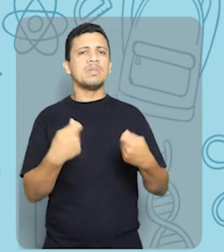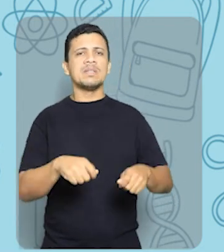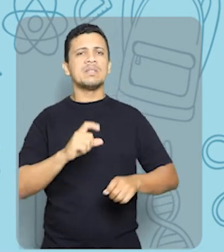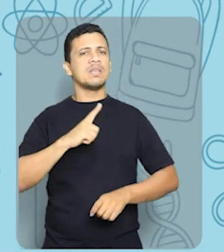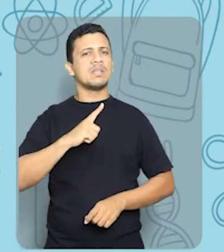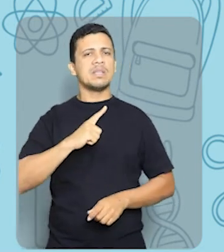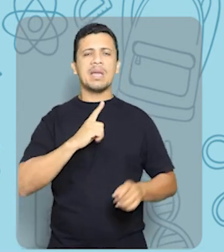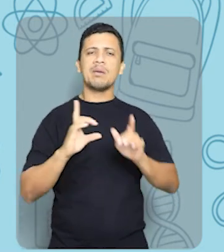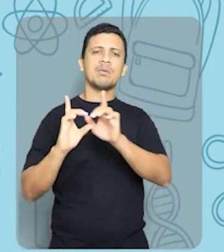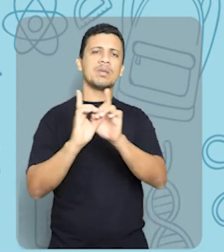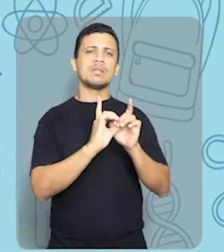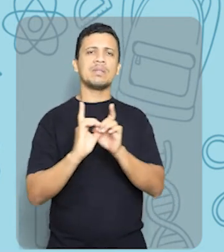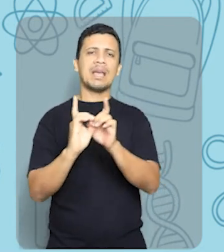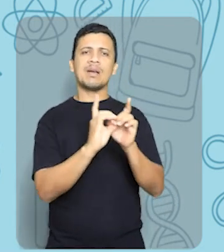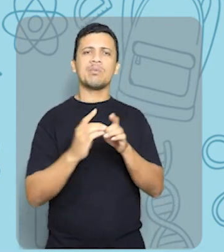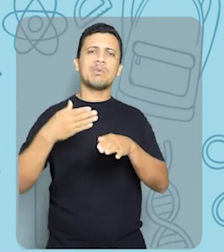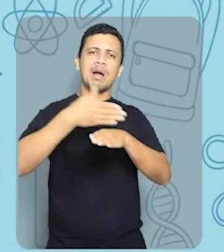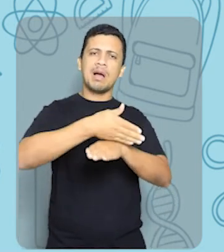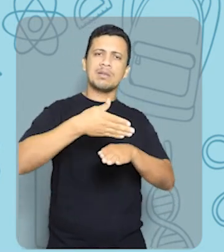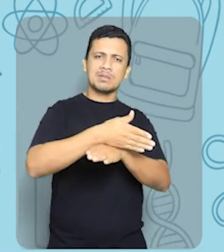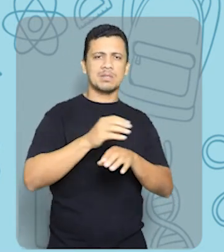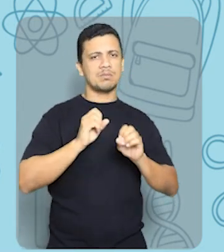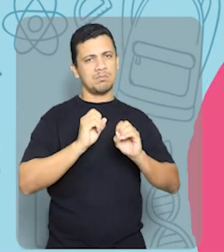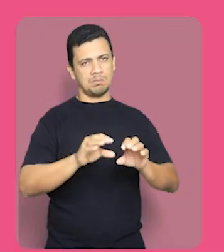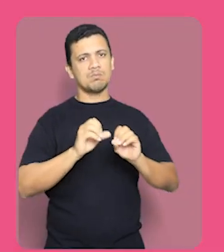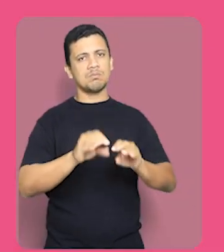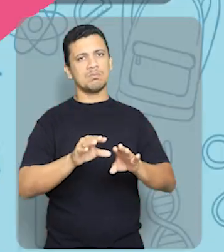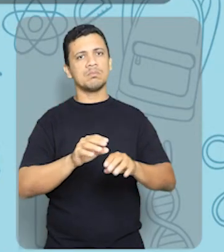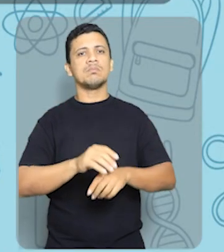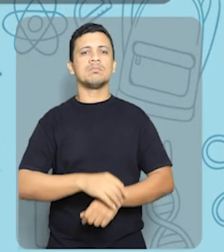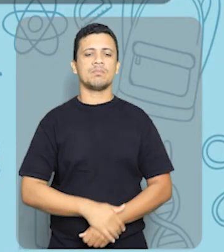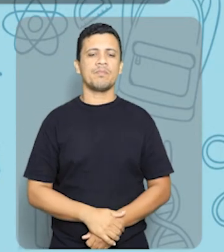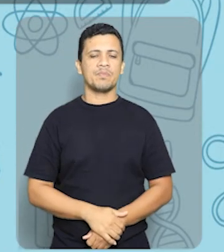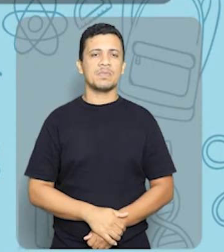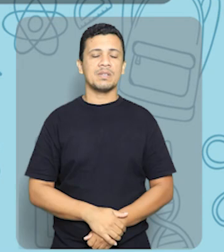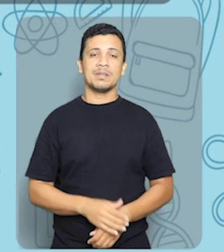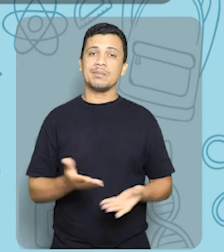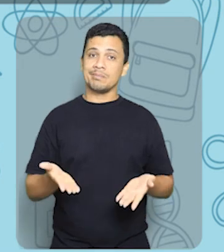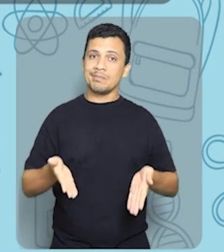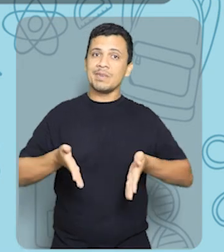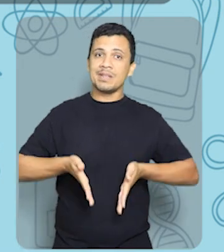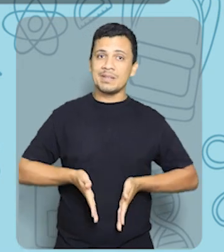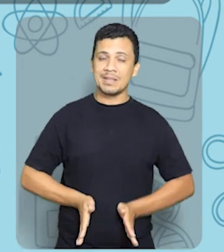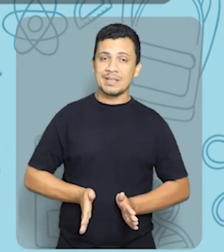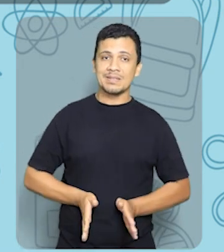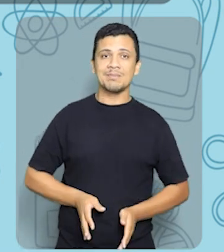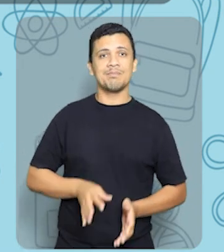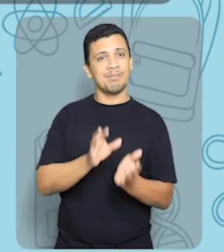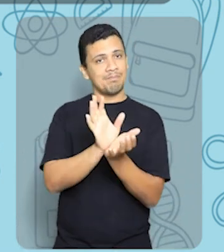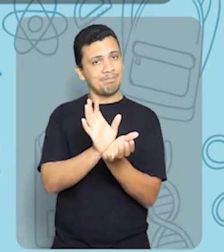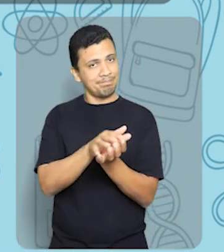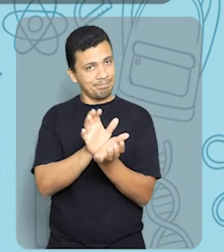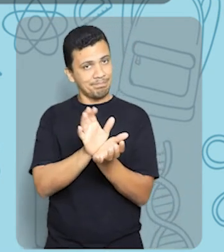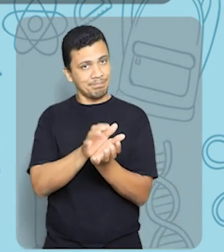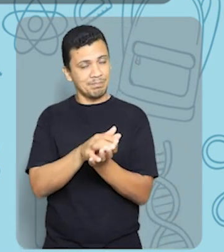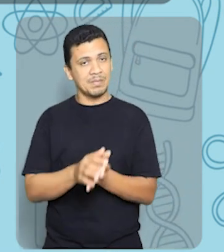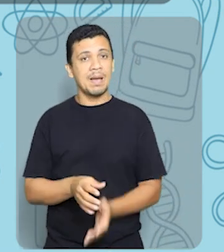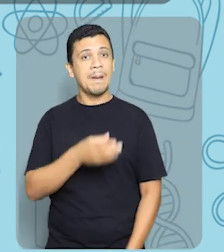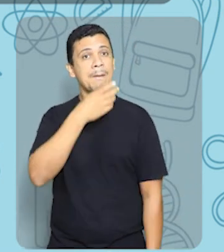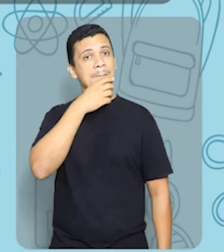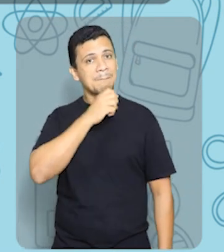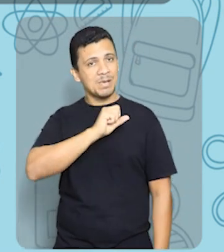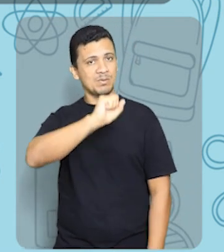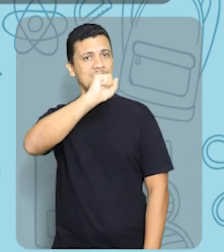se democratizar o acesso ao ensino. Nascido no Recife, Pernambuco, Paulo Régulos